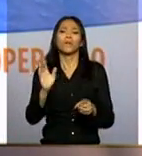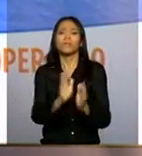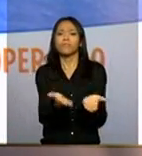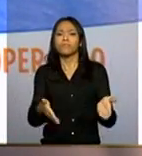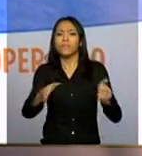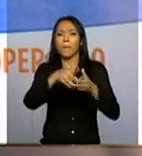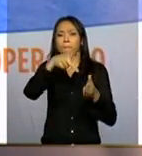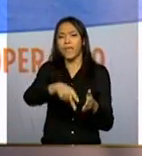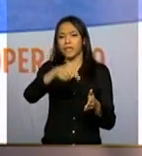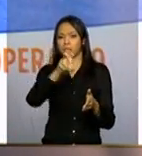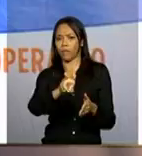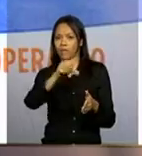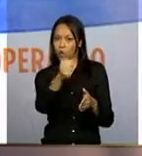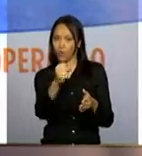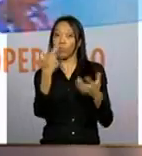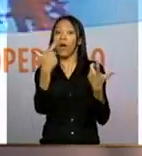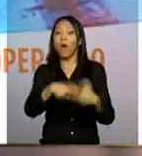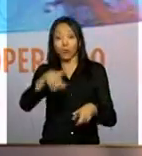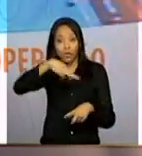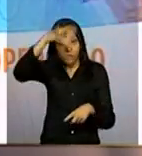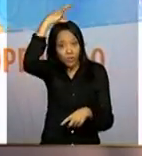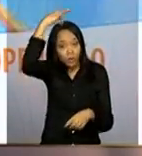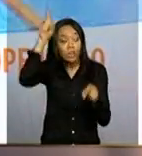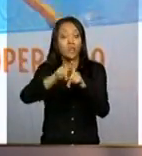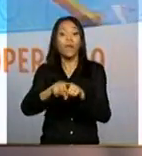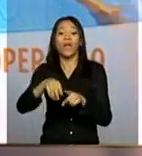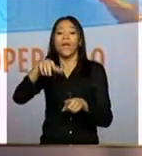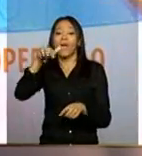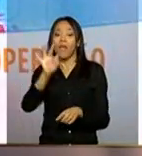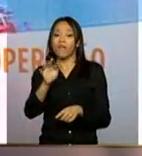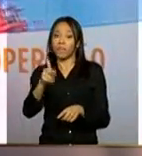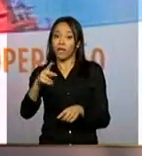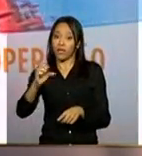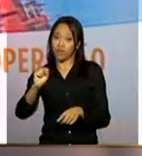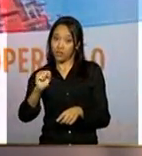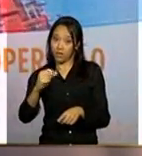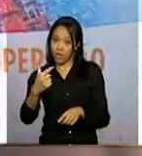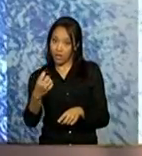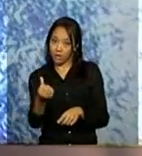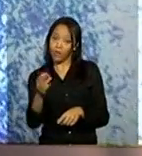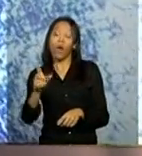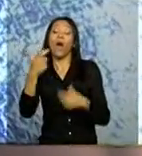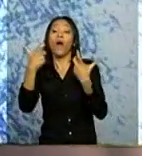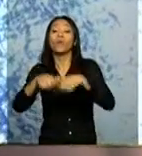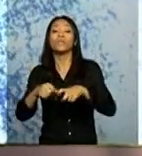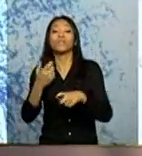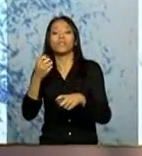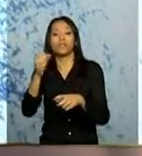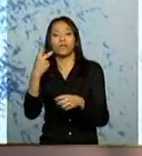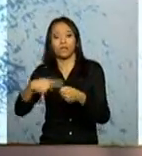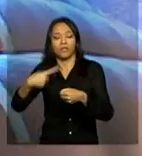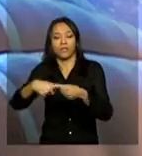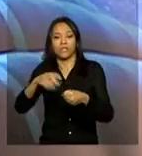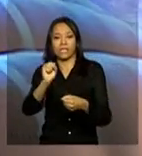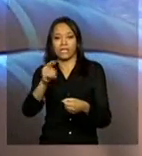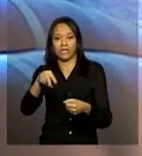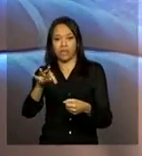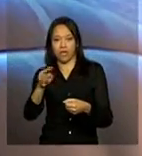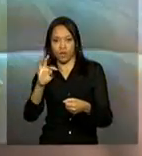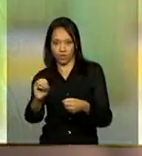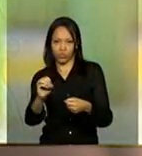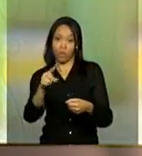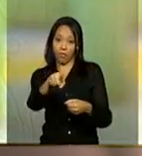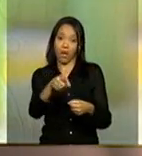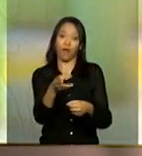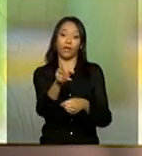plataformas P-58 no Espírito Santo e FPSO Ilhabela, na Bacia de Santos, para atender as demandas de exploração do